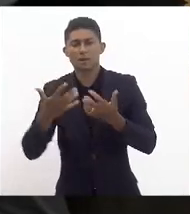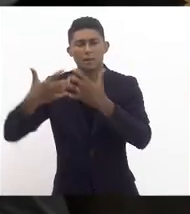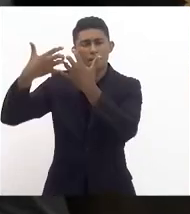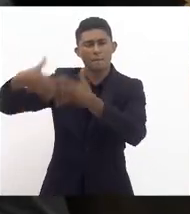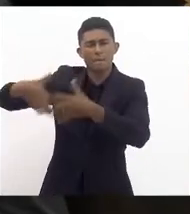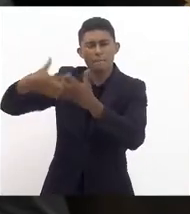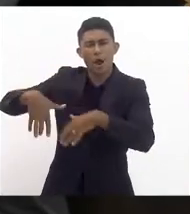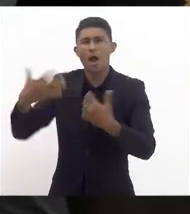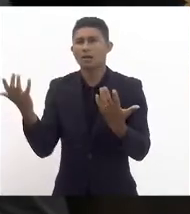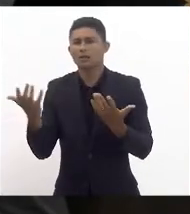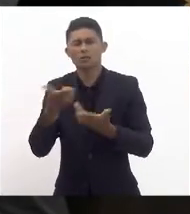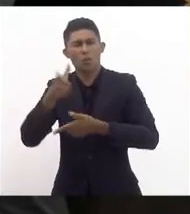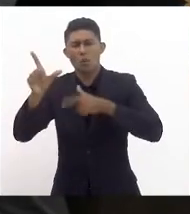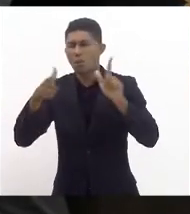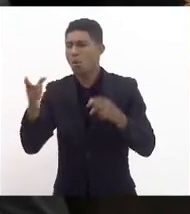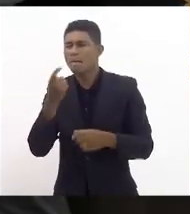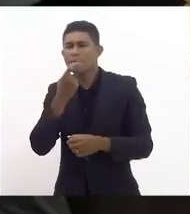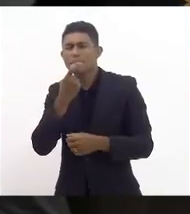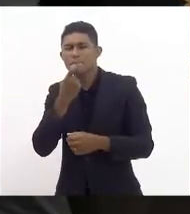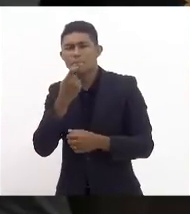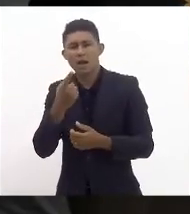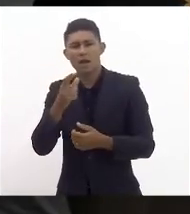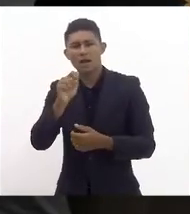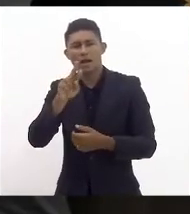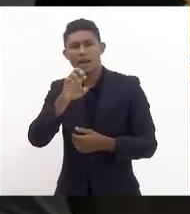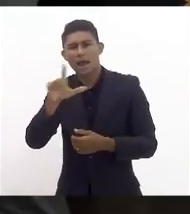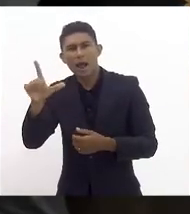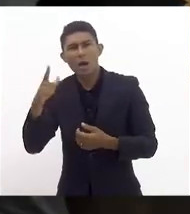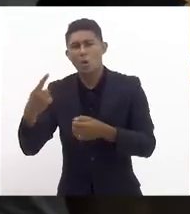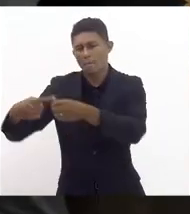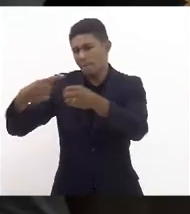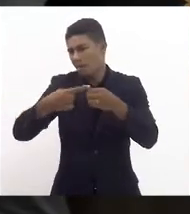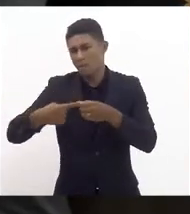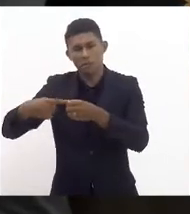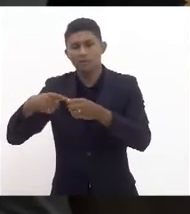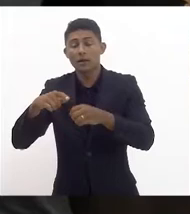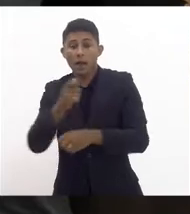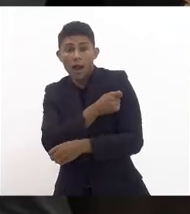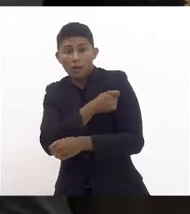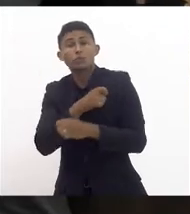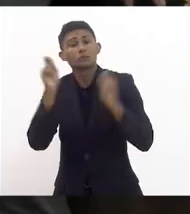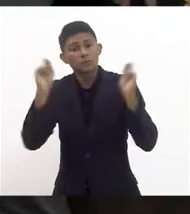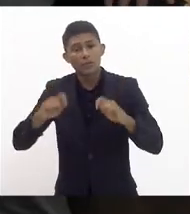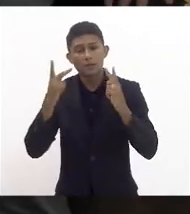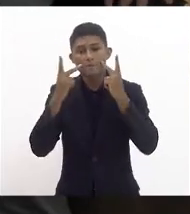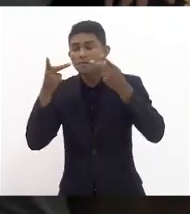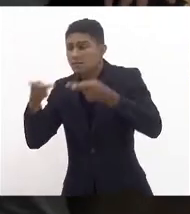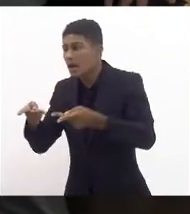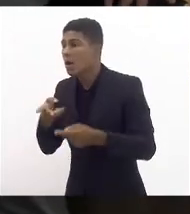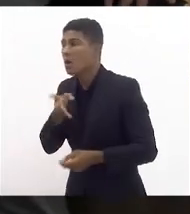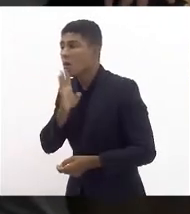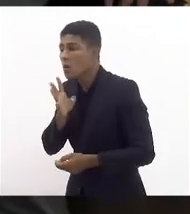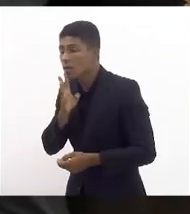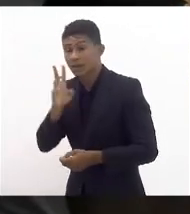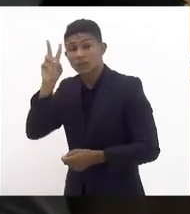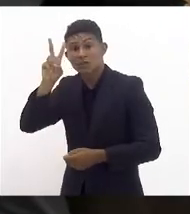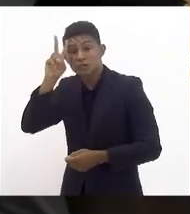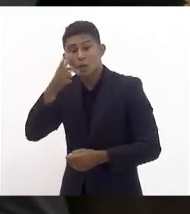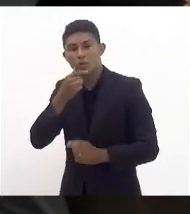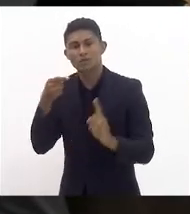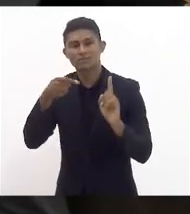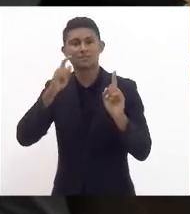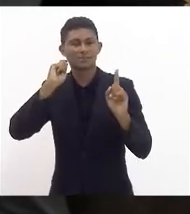Petrópolis e outros, Areal, pudessem conhecer a história desse grande brasileiro Tiradentes